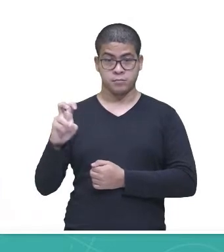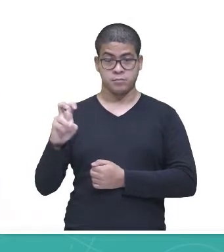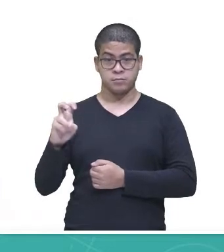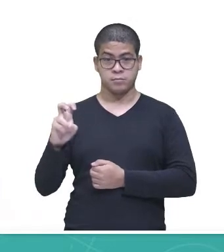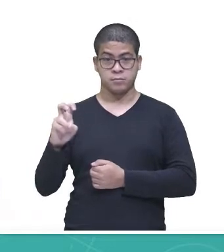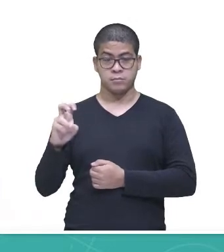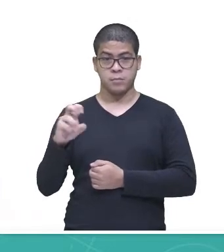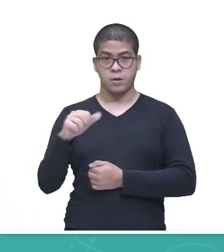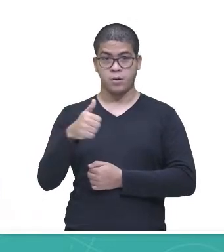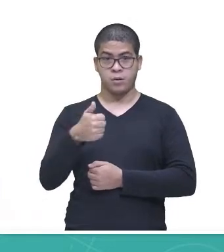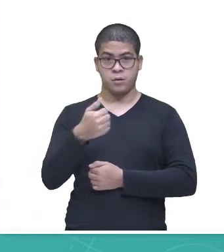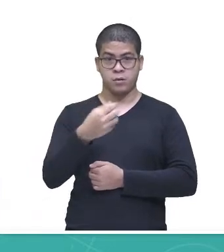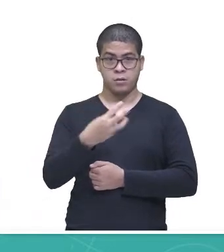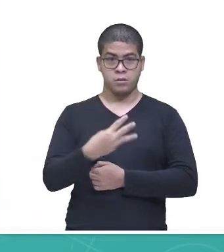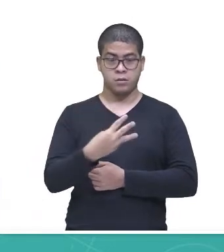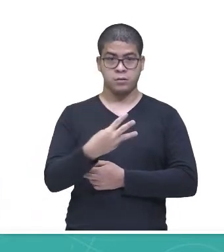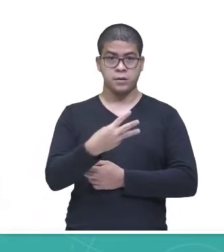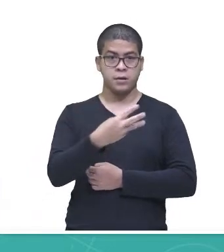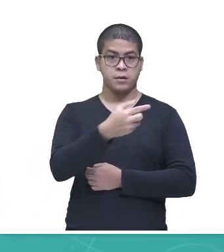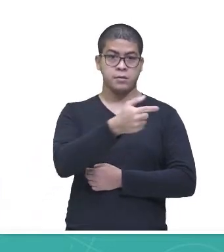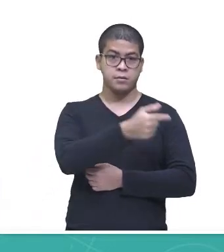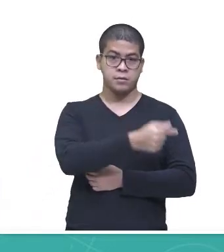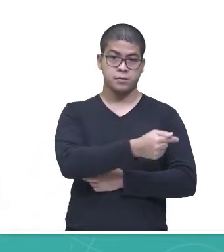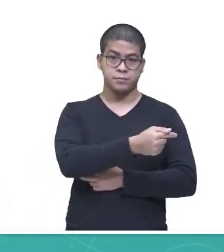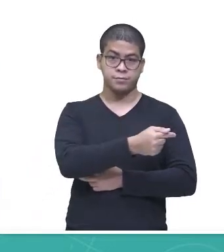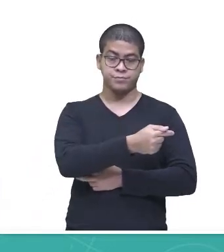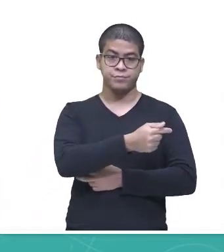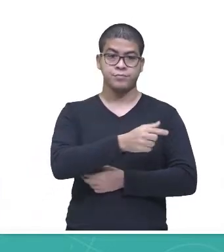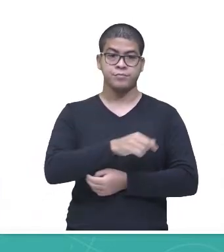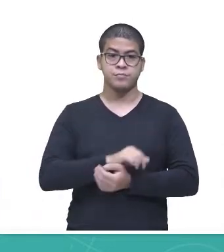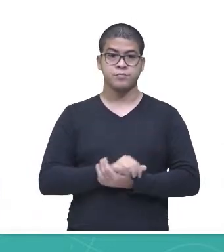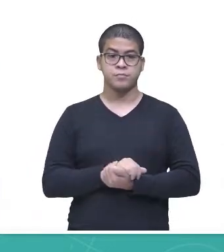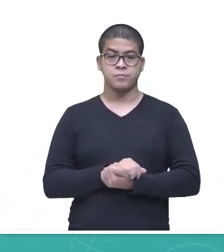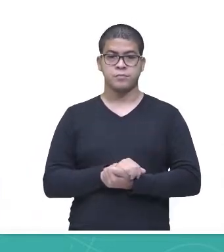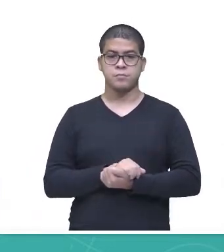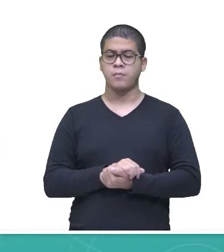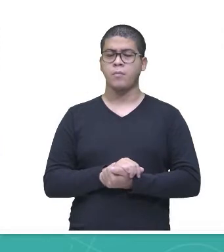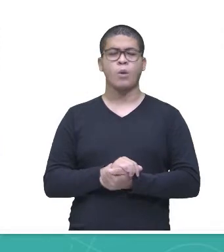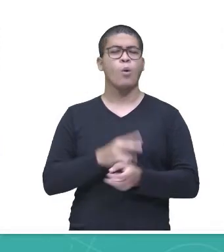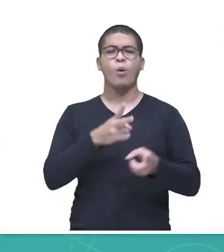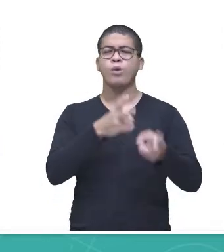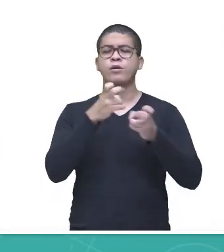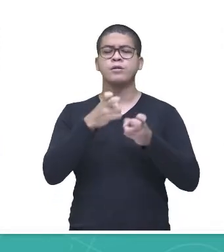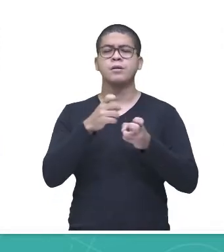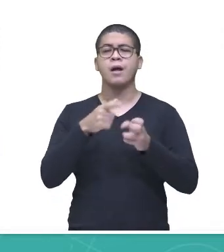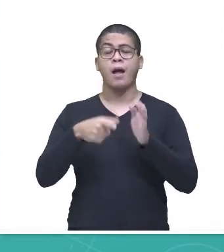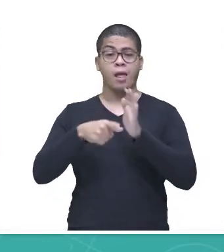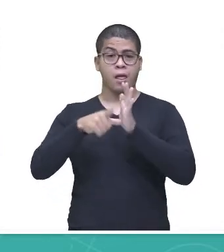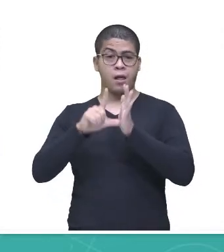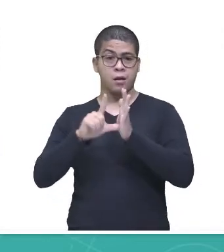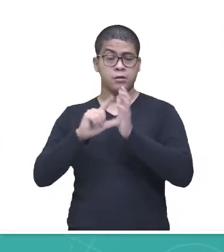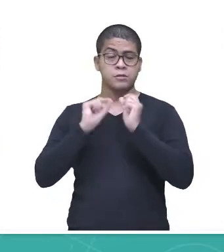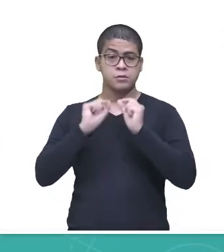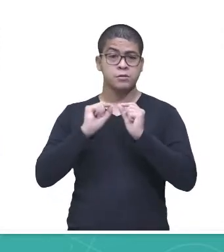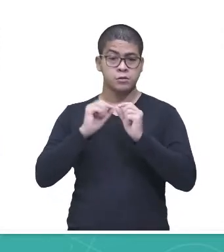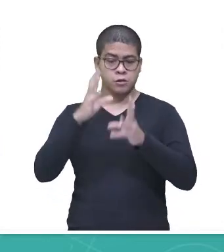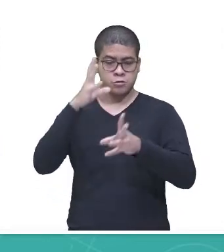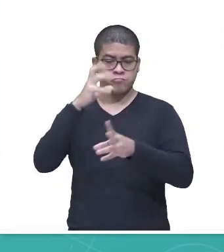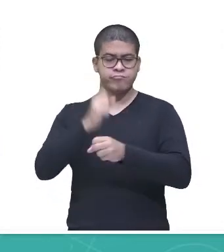Então, o que que a gente precisa verificar antes de fazer a subtração de ângulos? A gente tem que ver